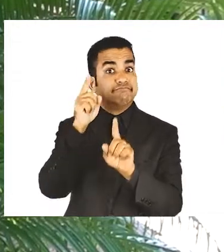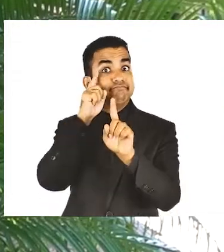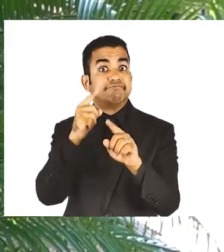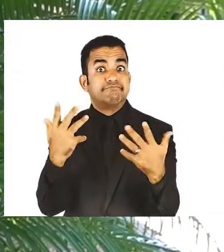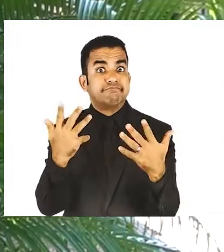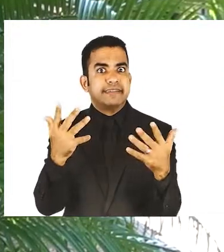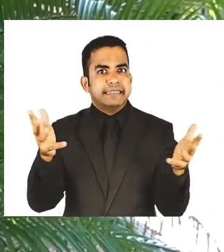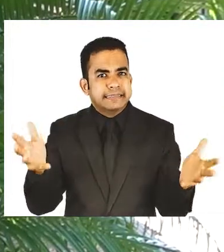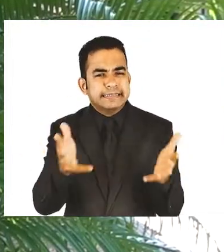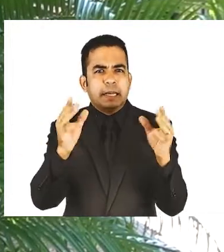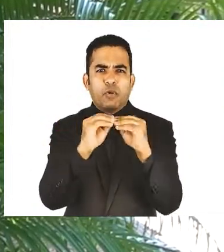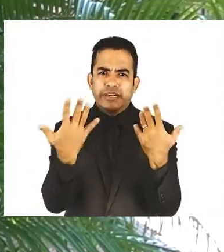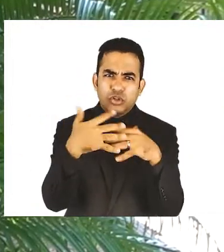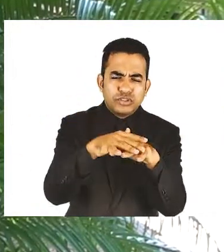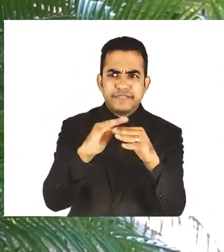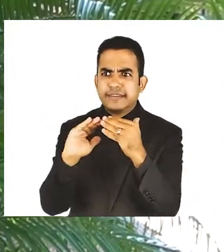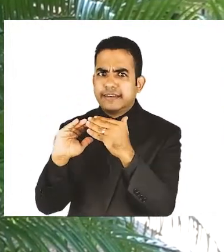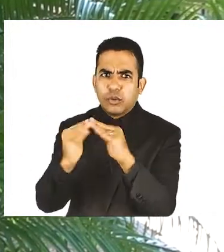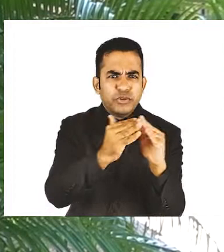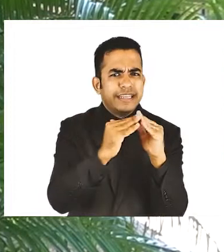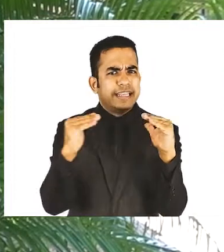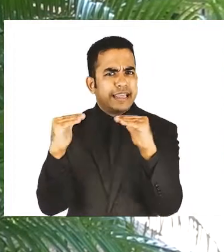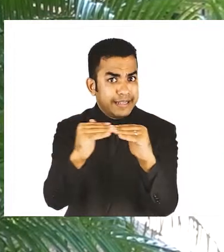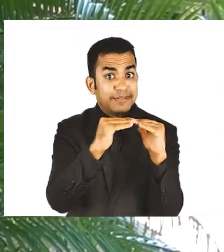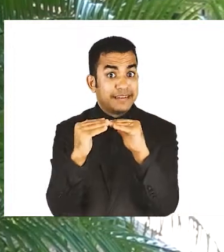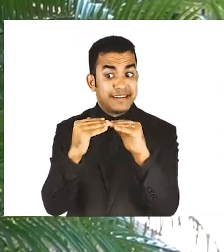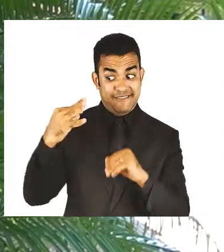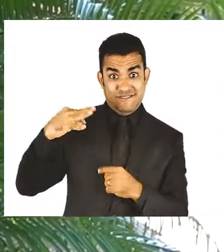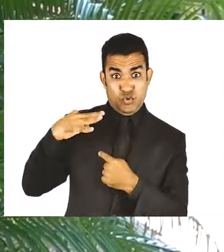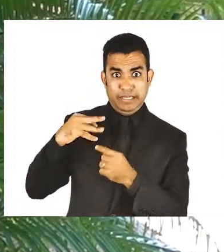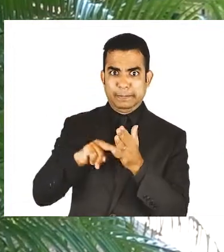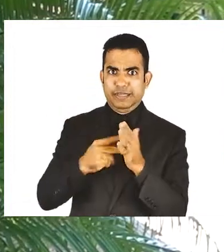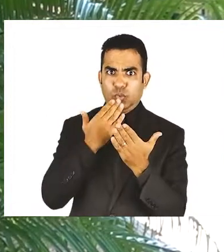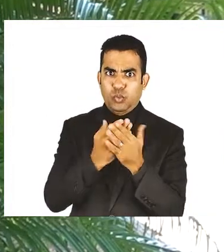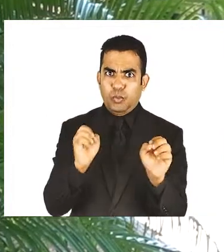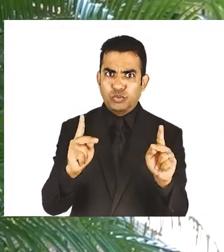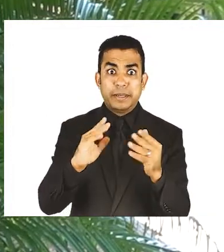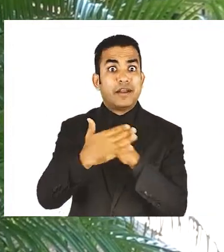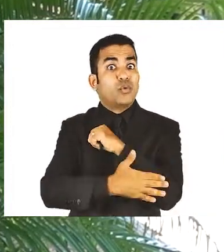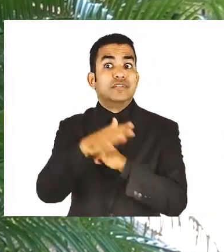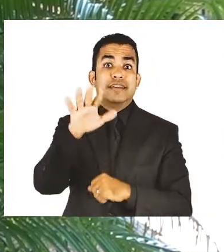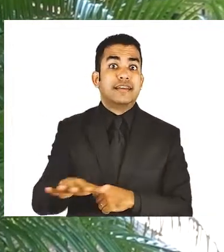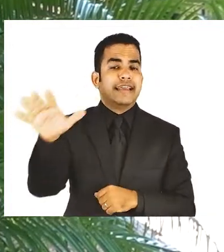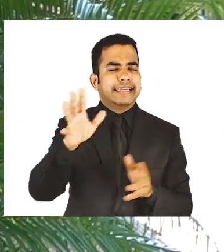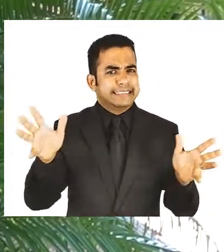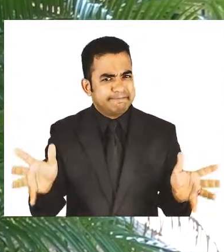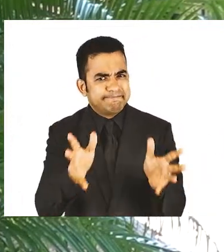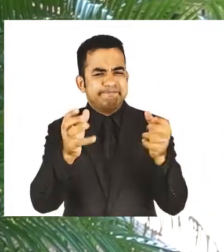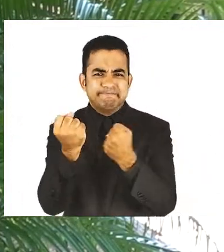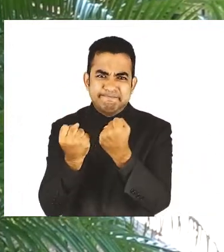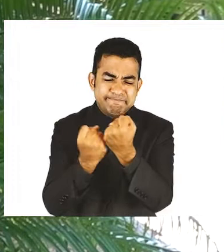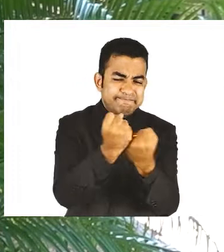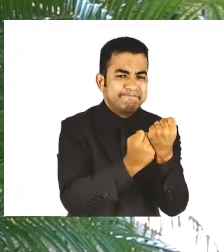sociedades inclusivas e equitativas. Nos presenta ao voluntariado como uma grande oportunidade dos países para promover